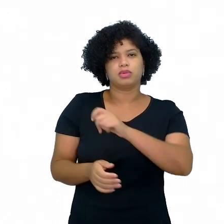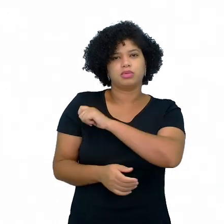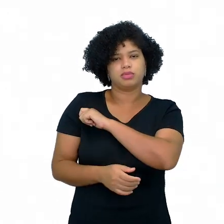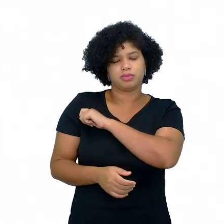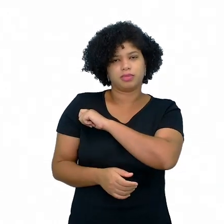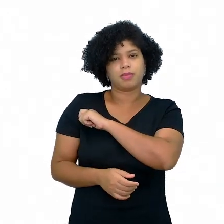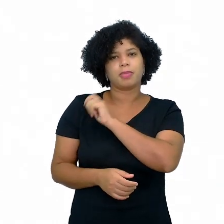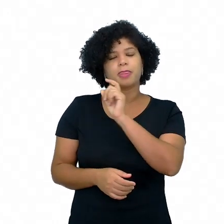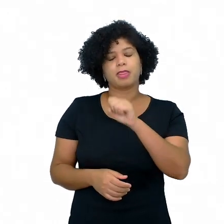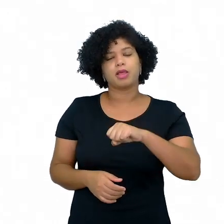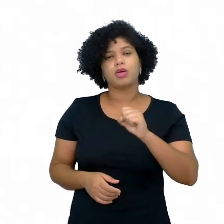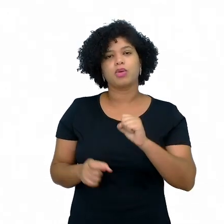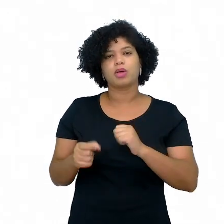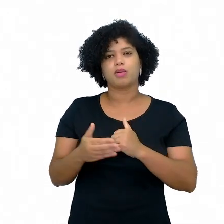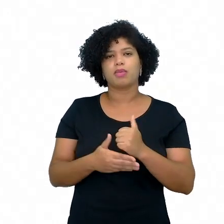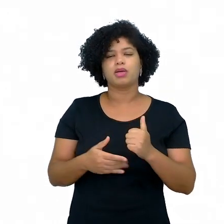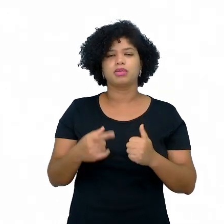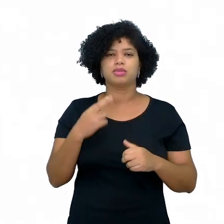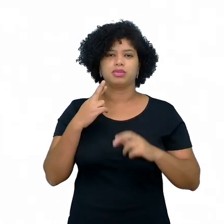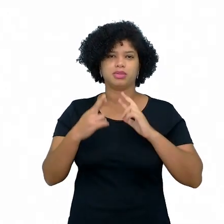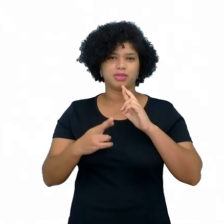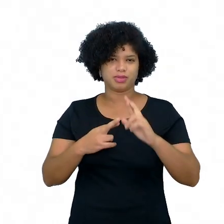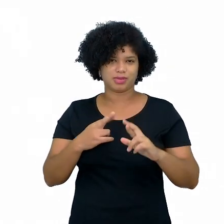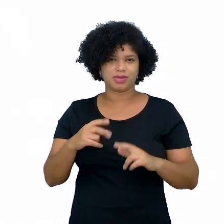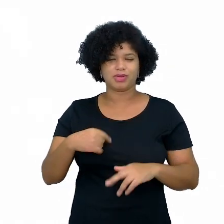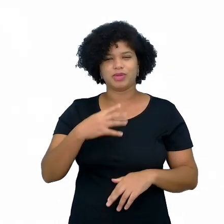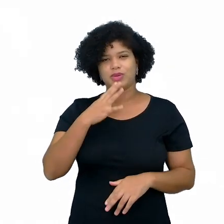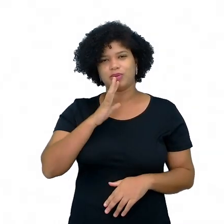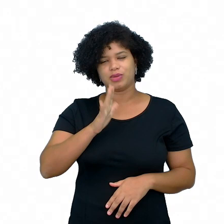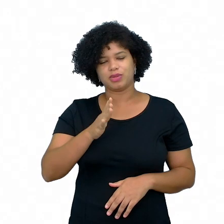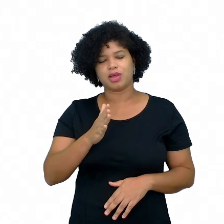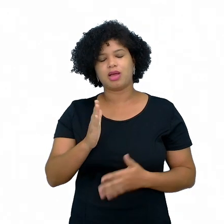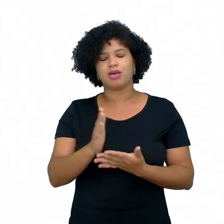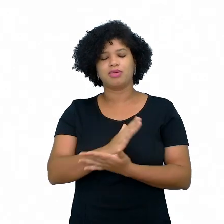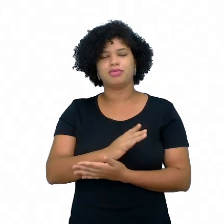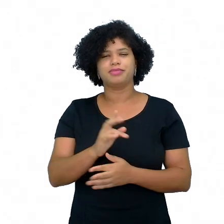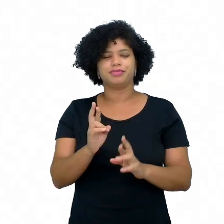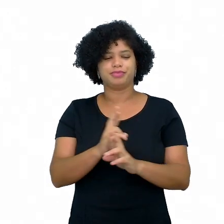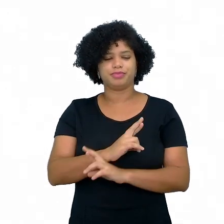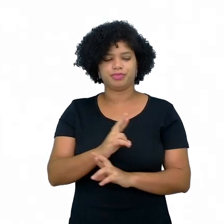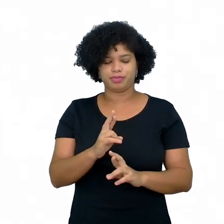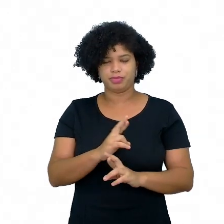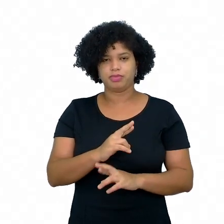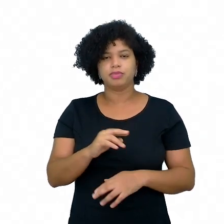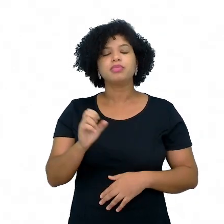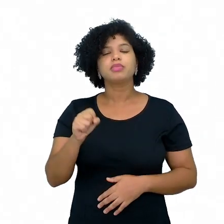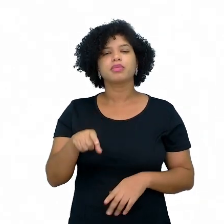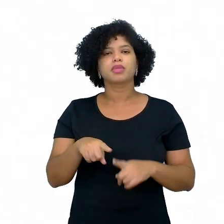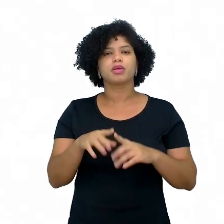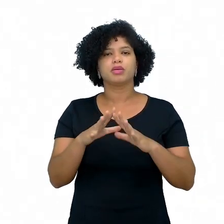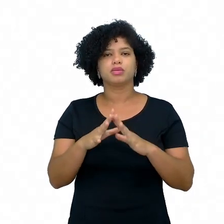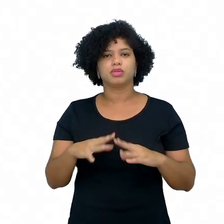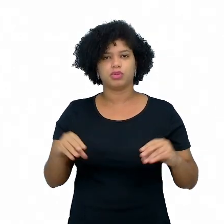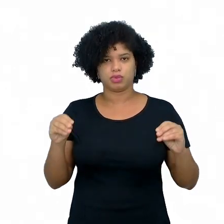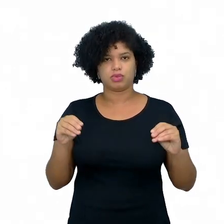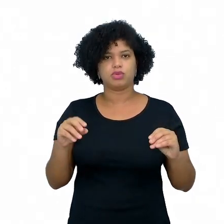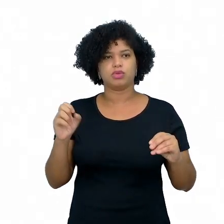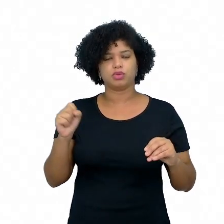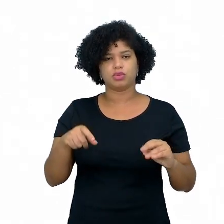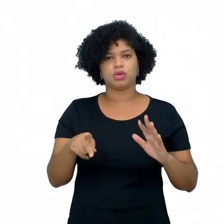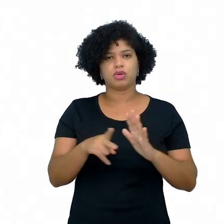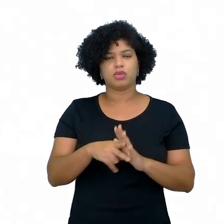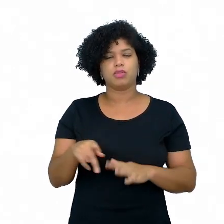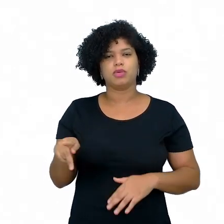com base em resultados já conhecidos, alguns procedimentos e soluções fornecidos